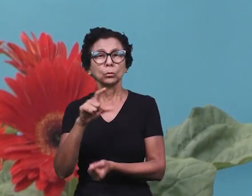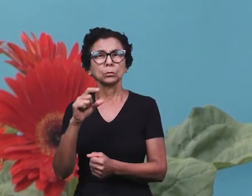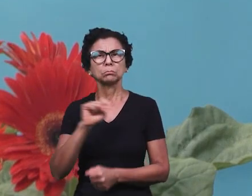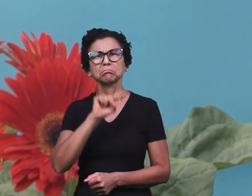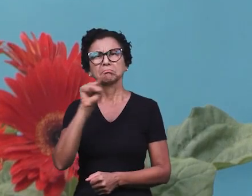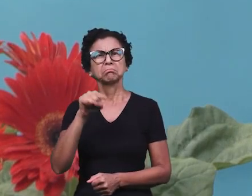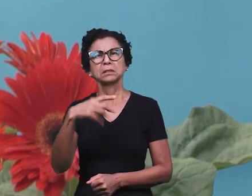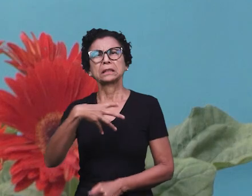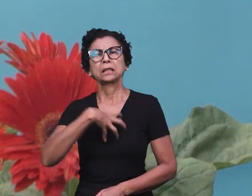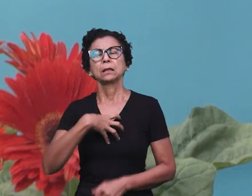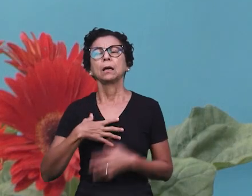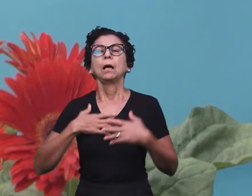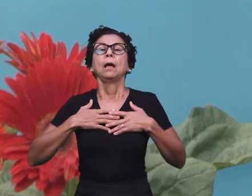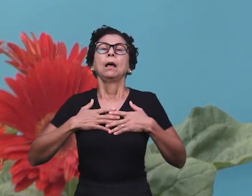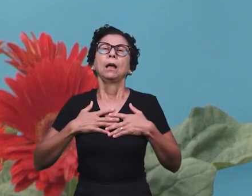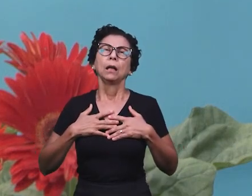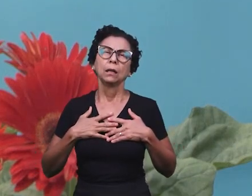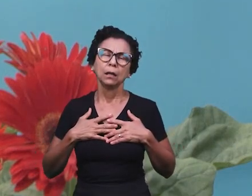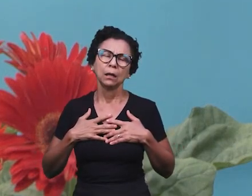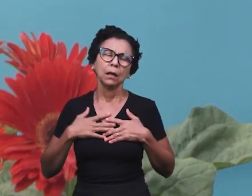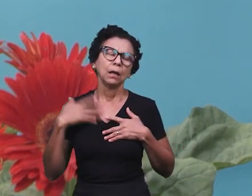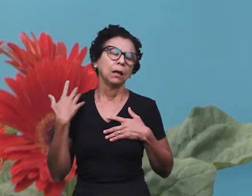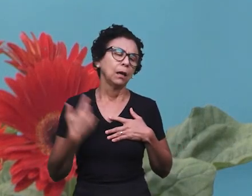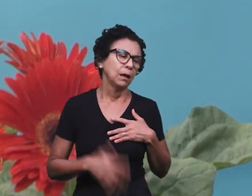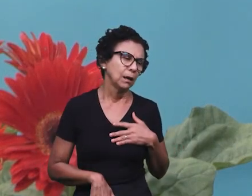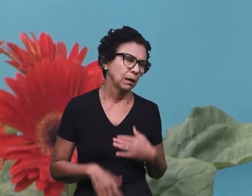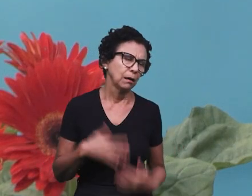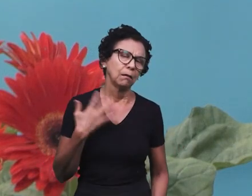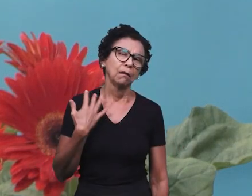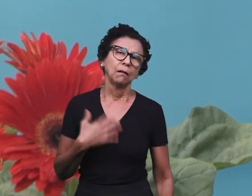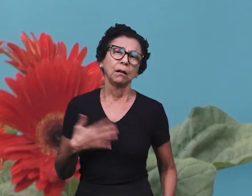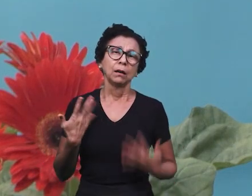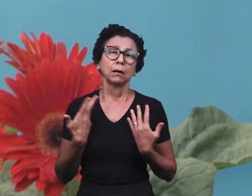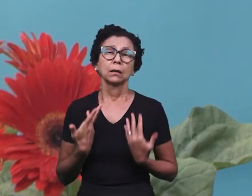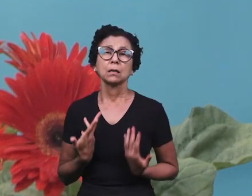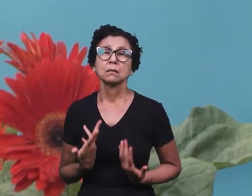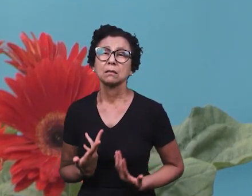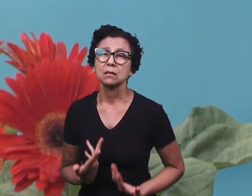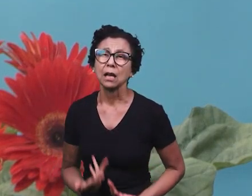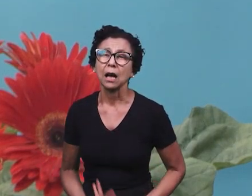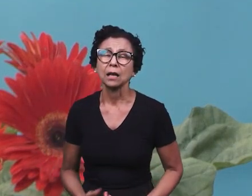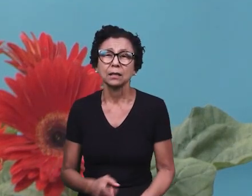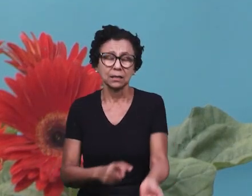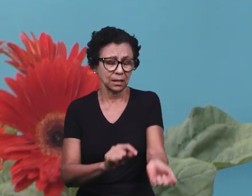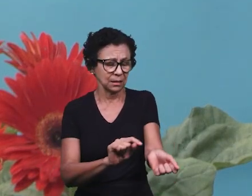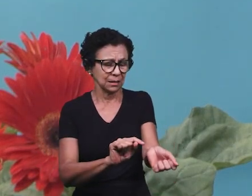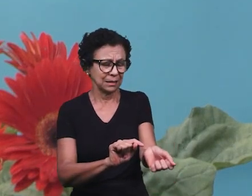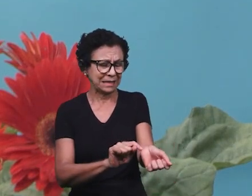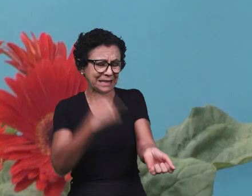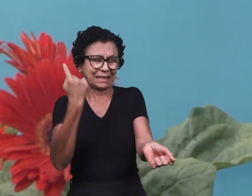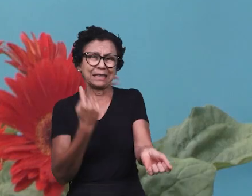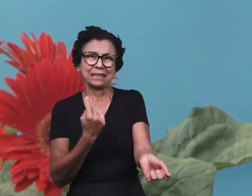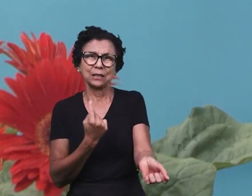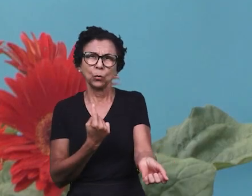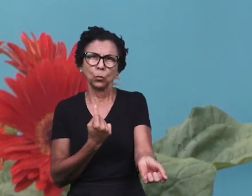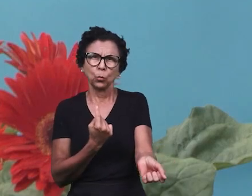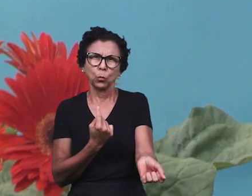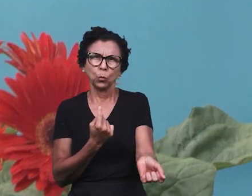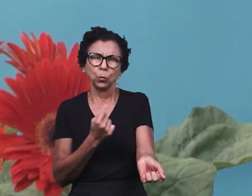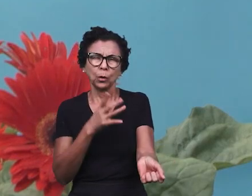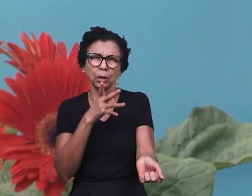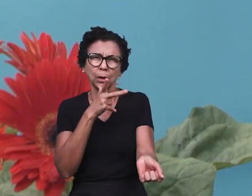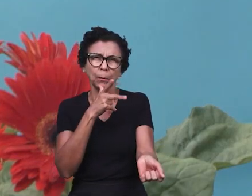Por exemplo, a fadiga, aquele paciente que não está cicatrizando bem uma feridinha, cicatrizava muito bem, parou